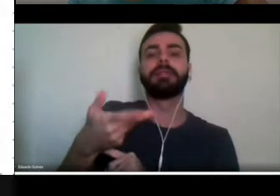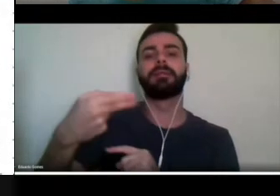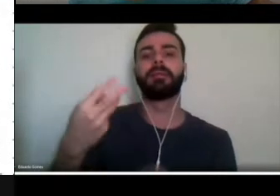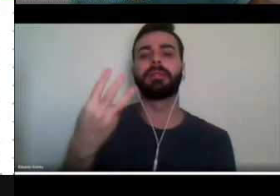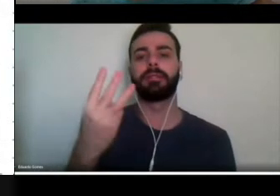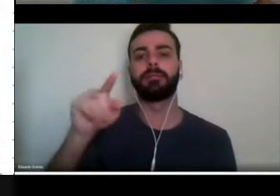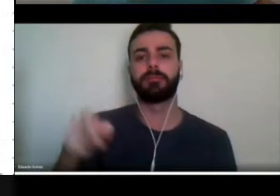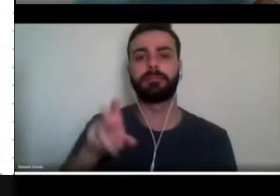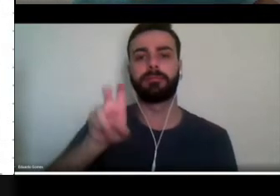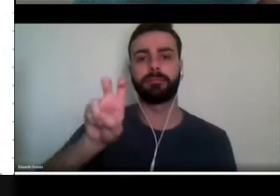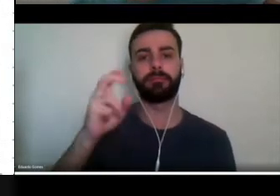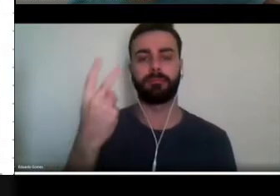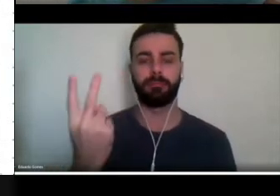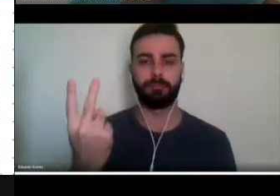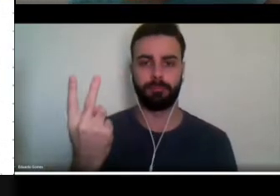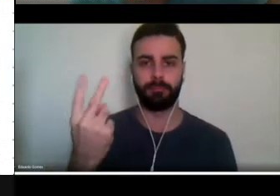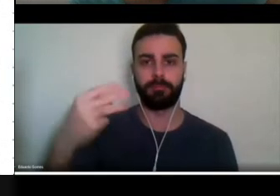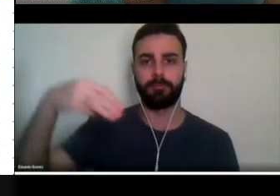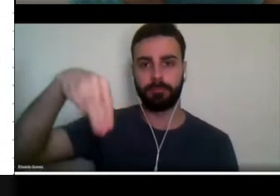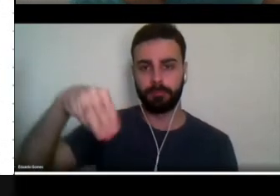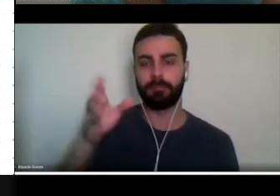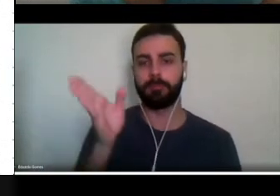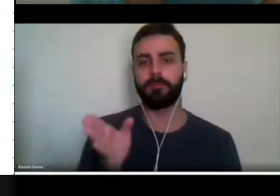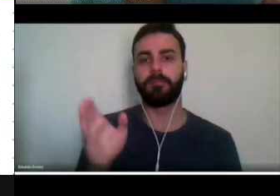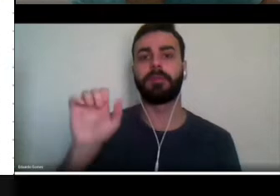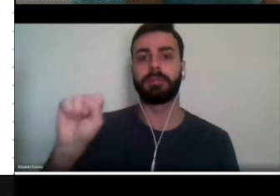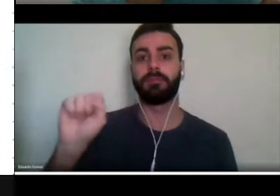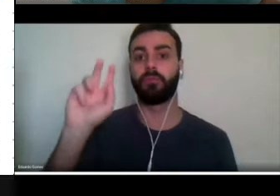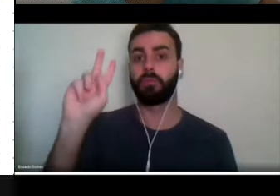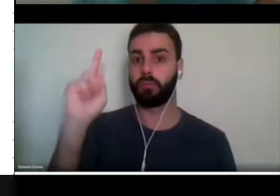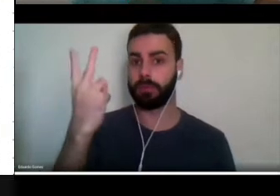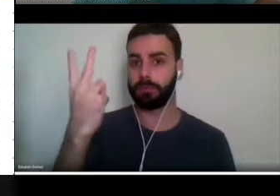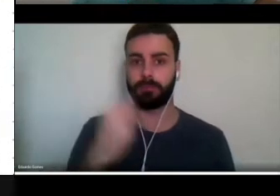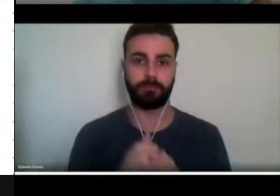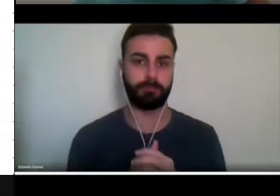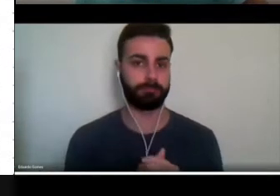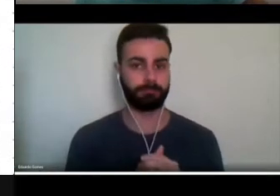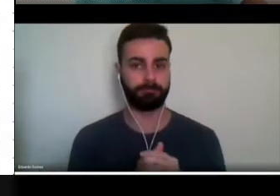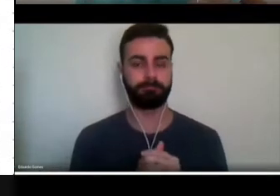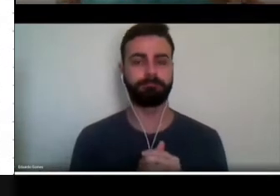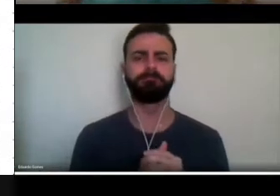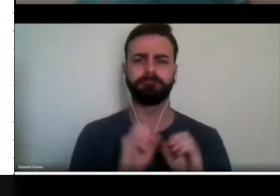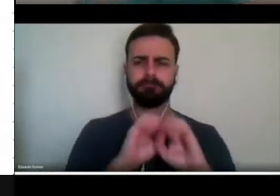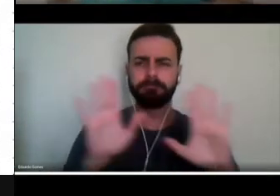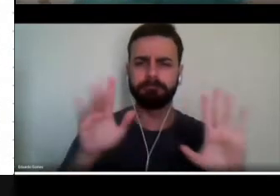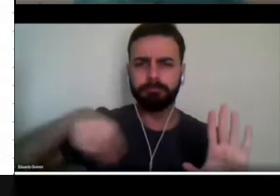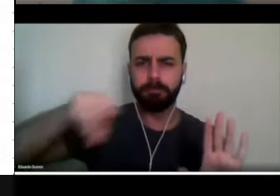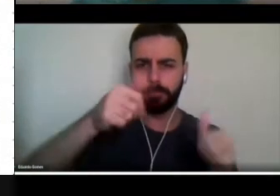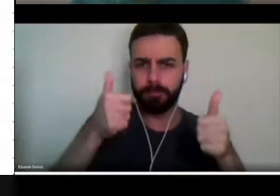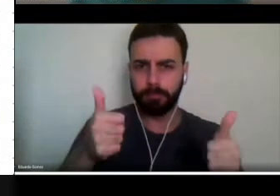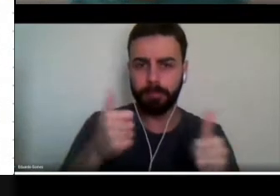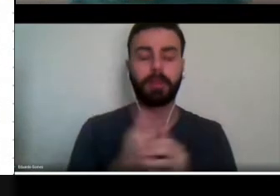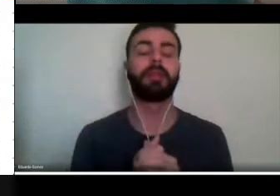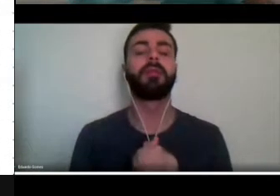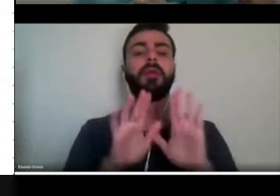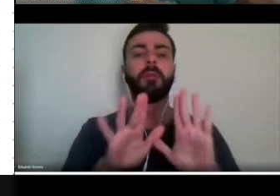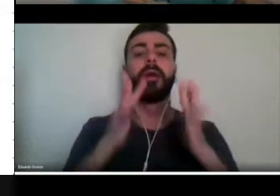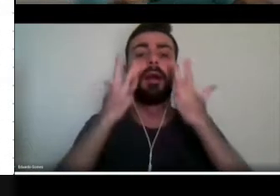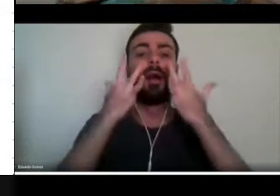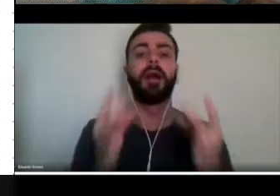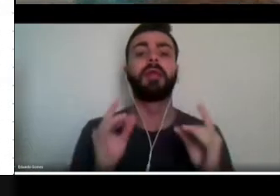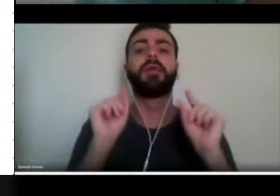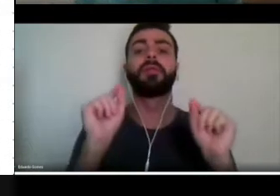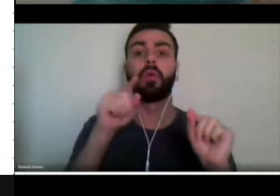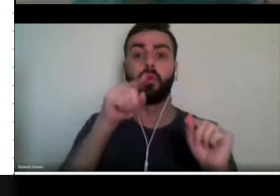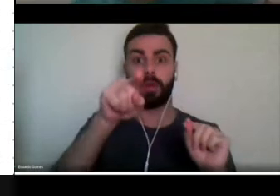3,52 metros por segundo ao quadrado. Claro, pessoal? Então, observem que para eu resolver esse problema, para